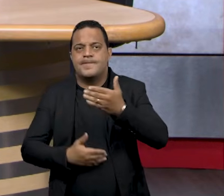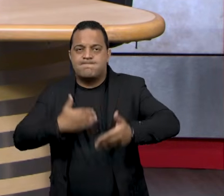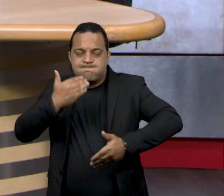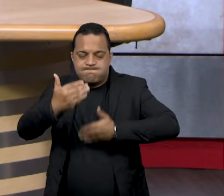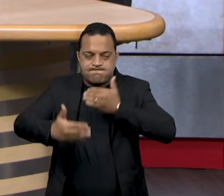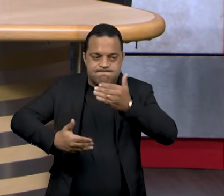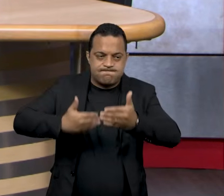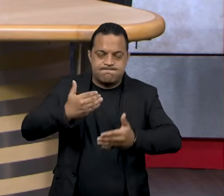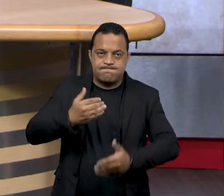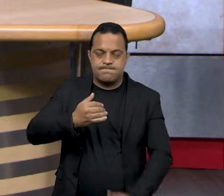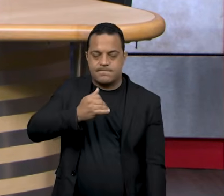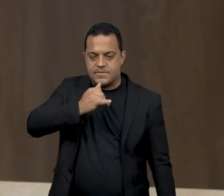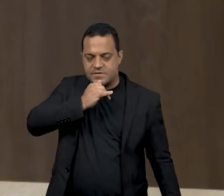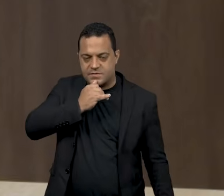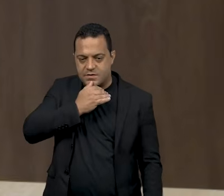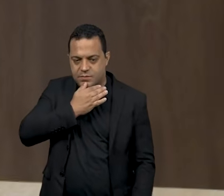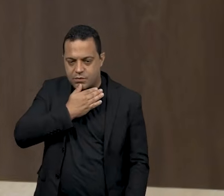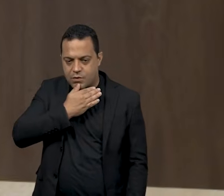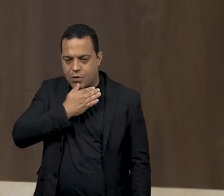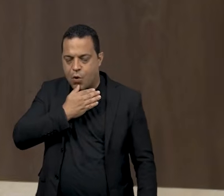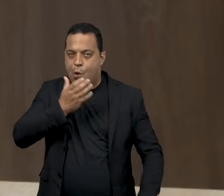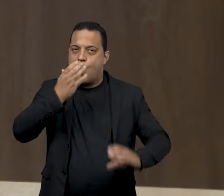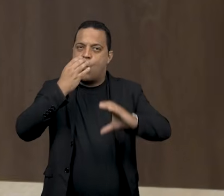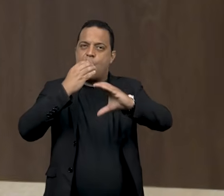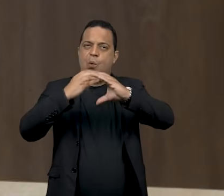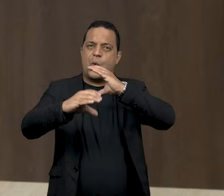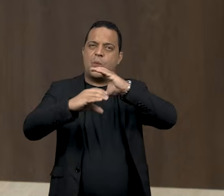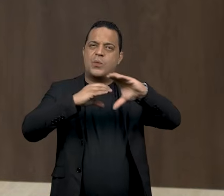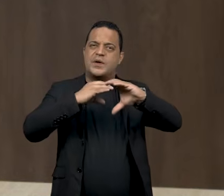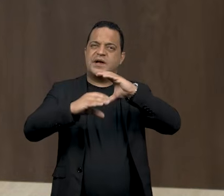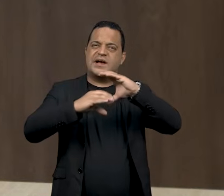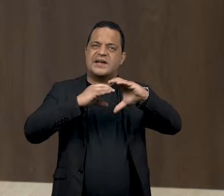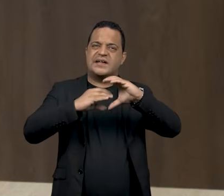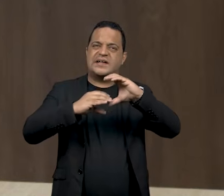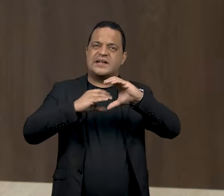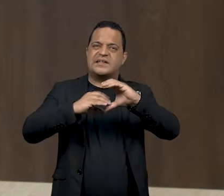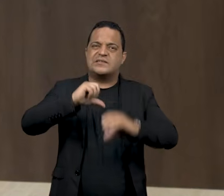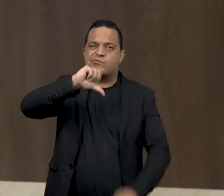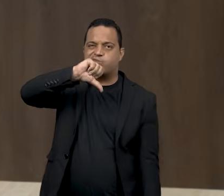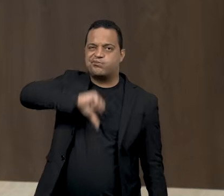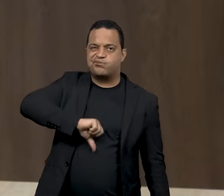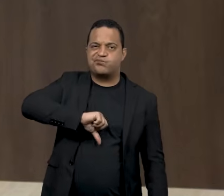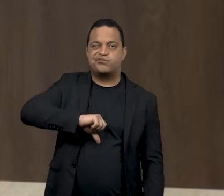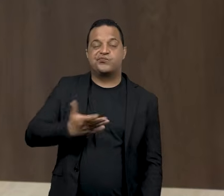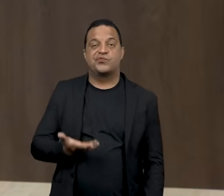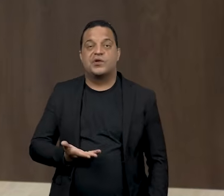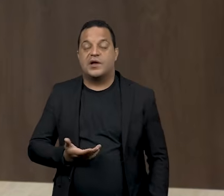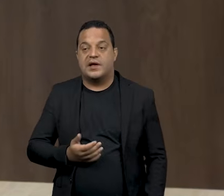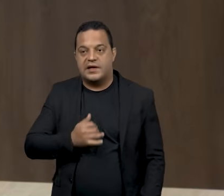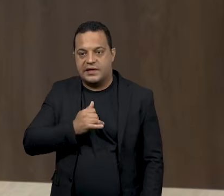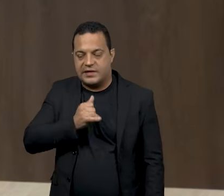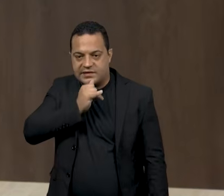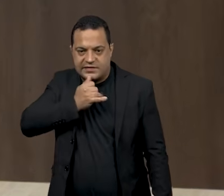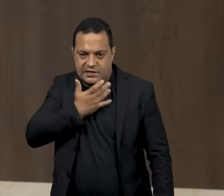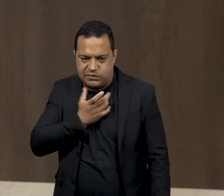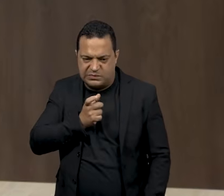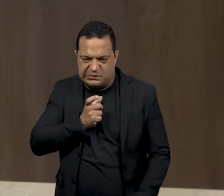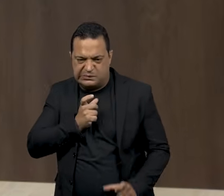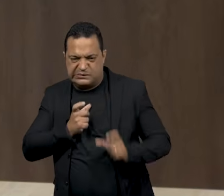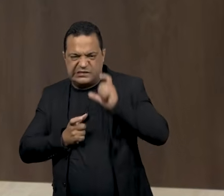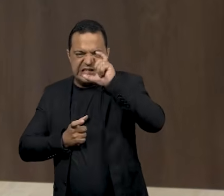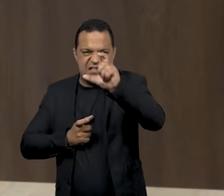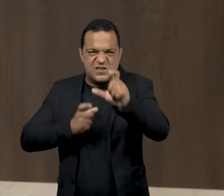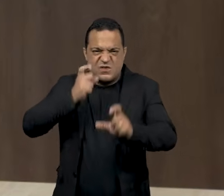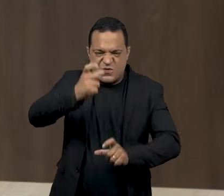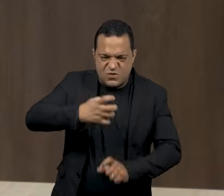esse tema, inclusive. Falamos até mesmo da comunicação negativa. As pessoas que falam de